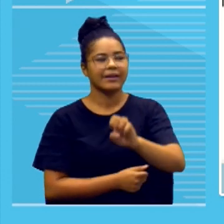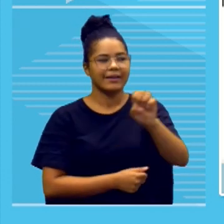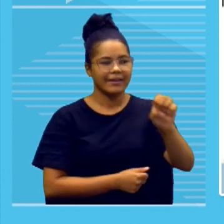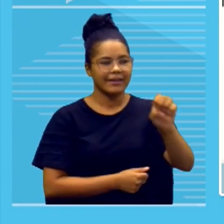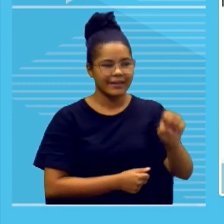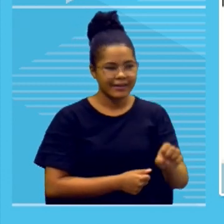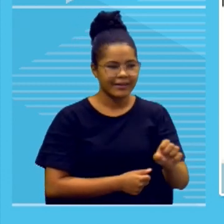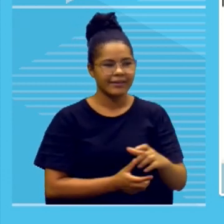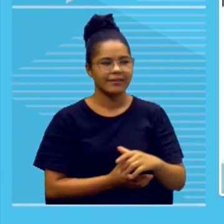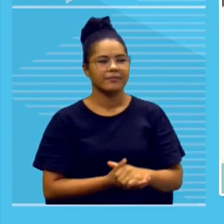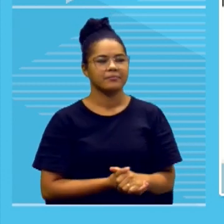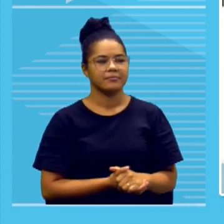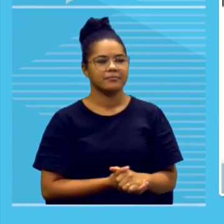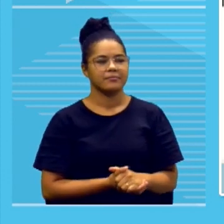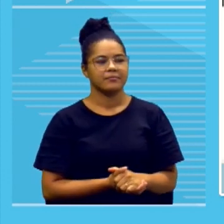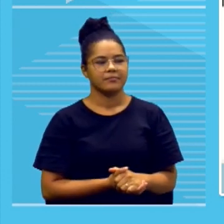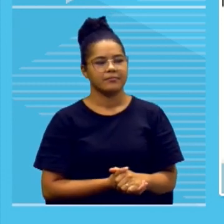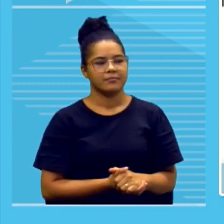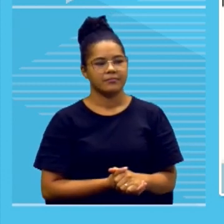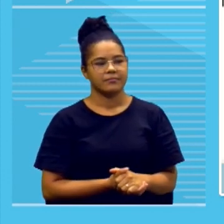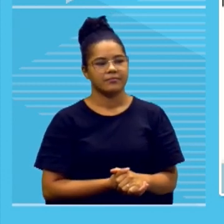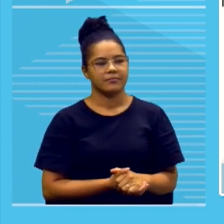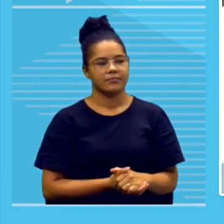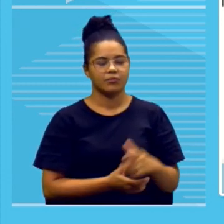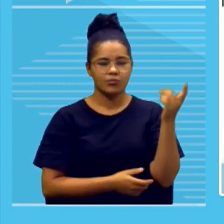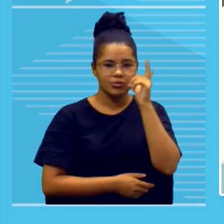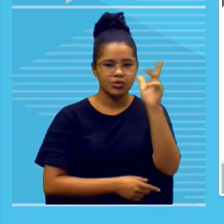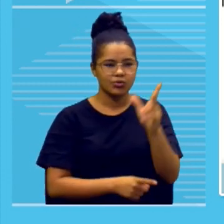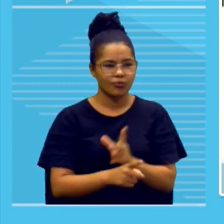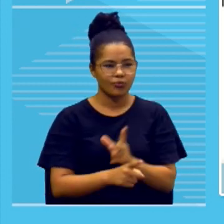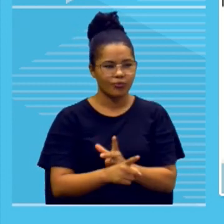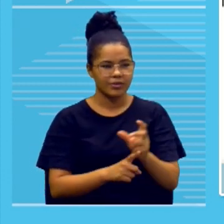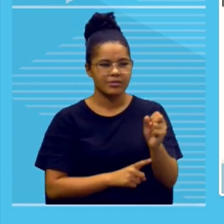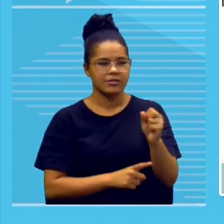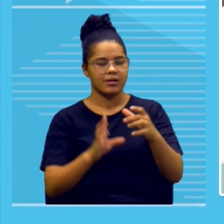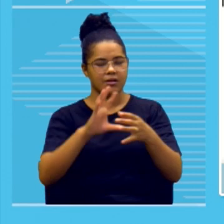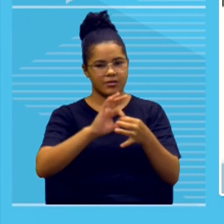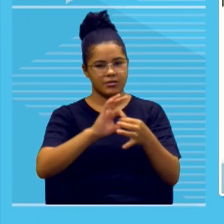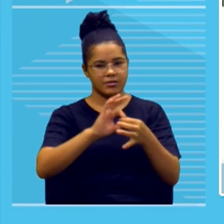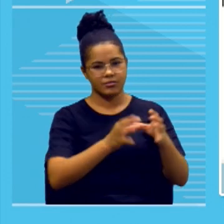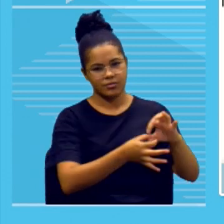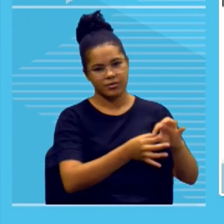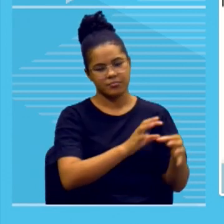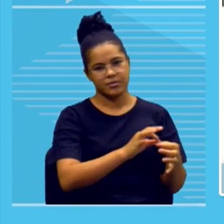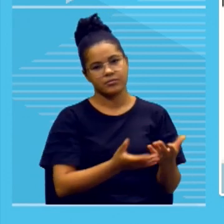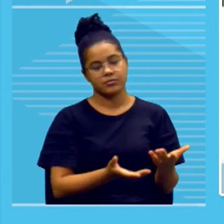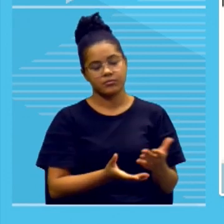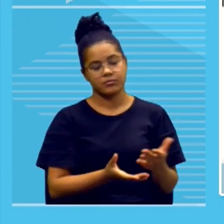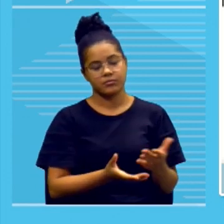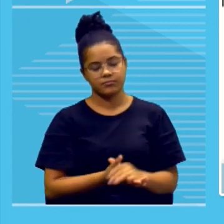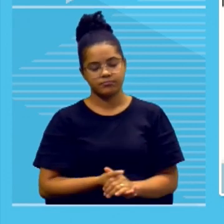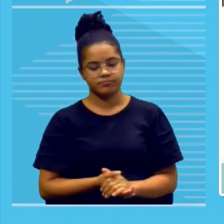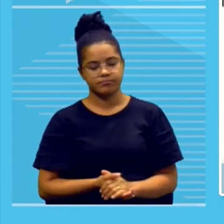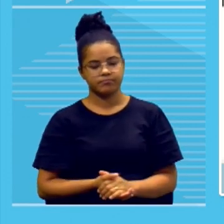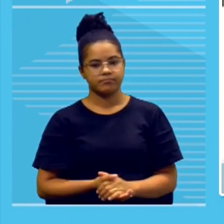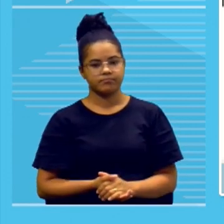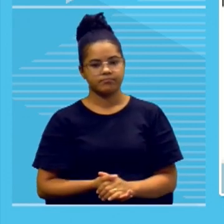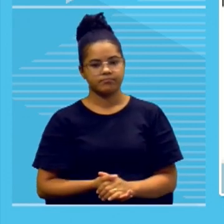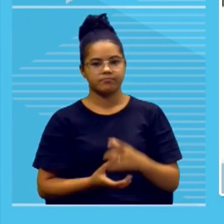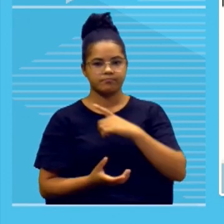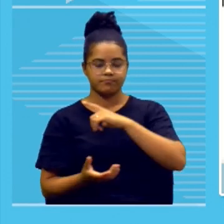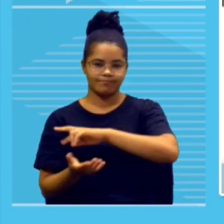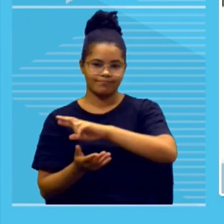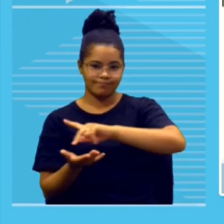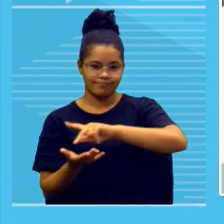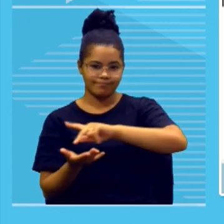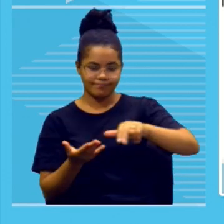aquilo. Então, quando você tem esse polissíndeto, síndeto é conjunção, poli é